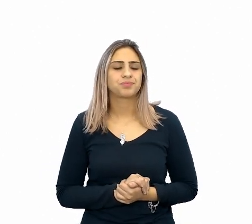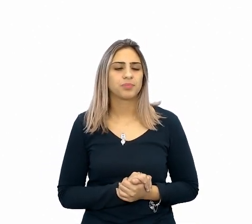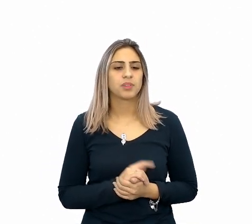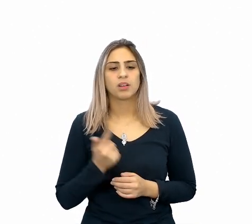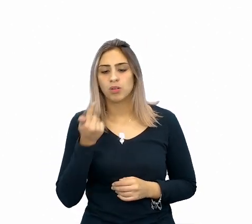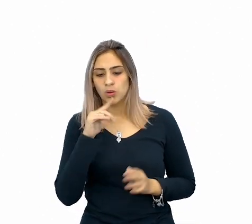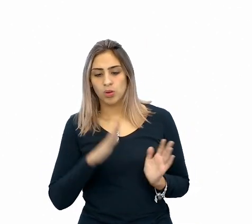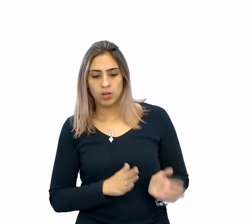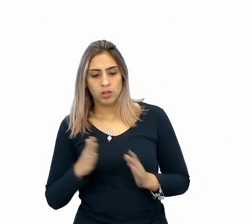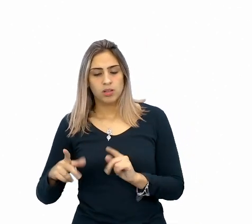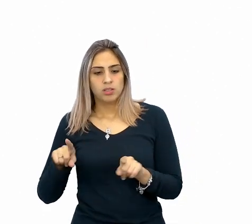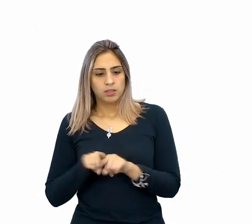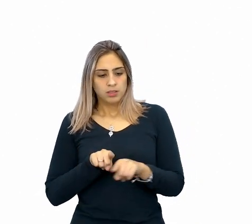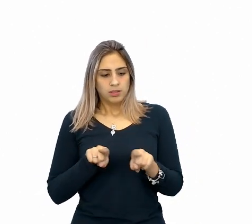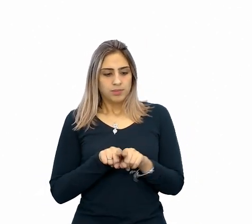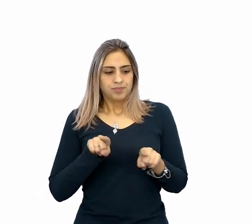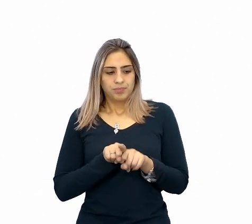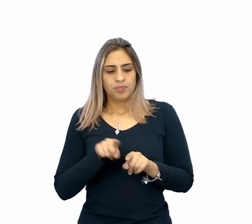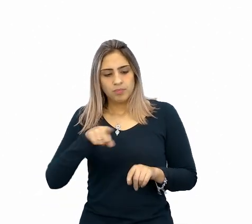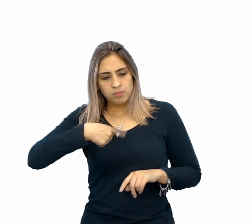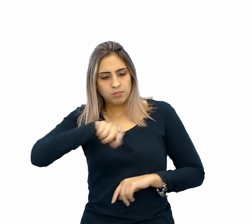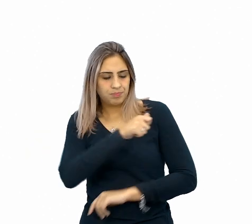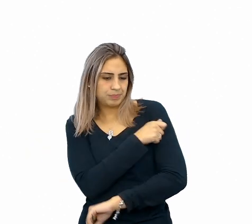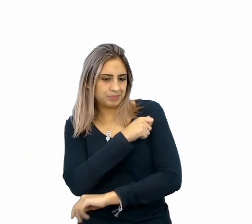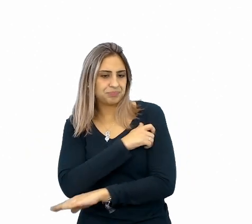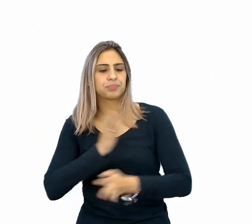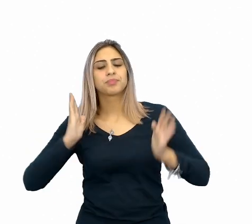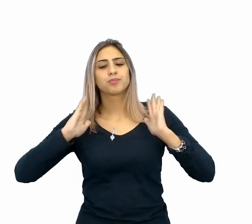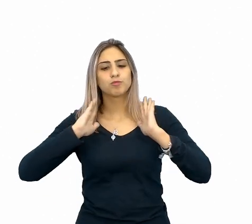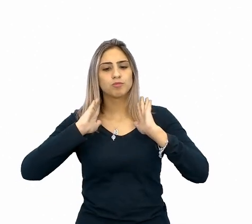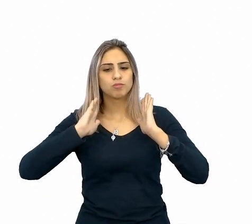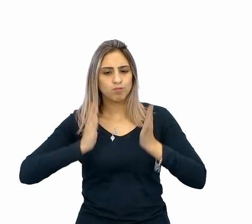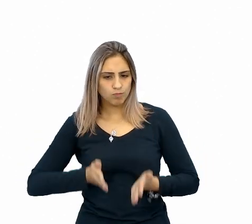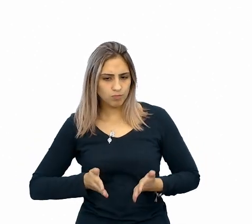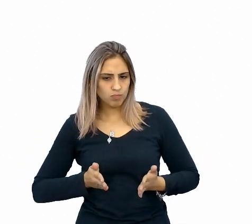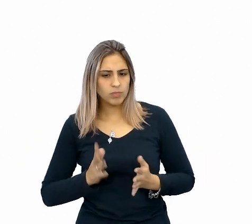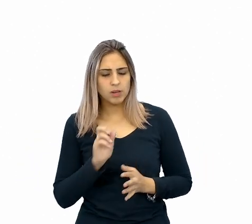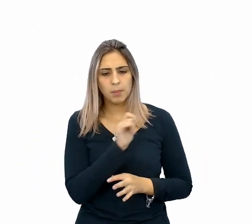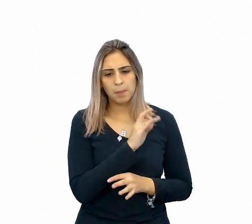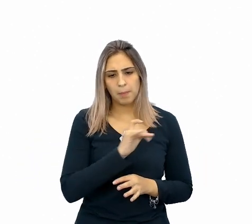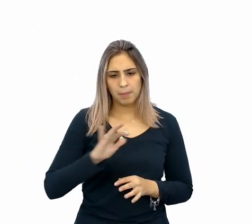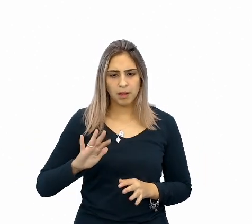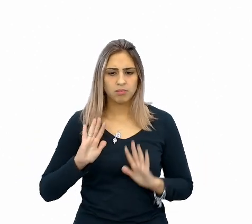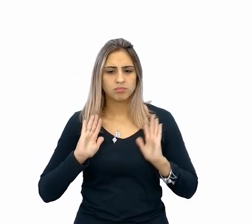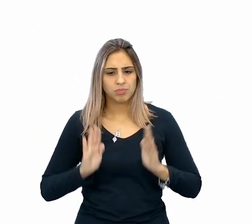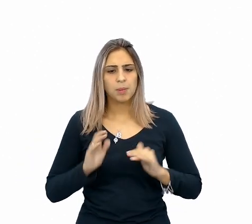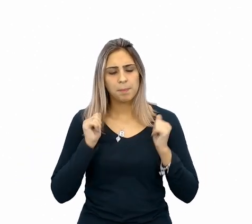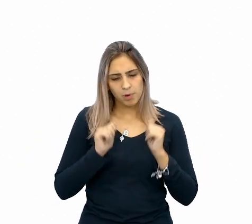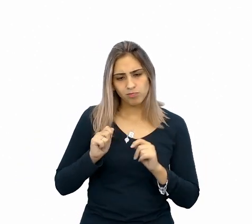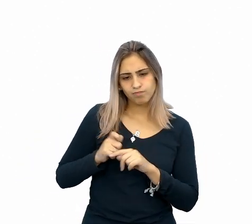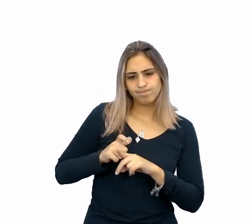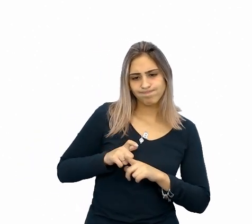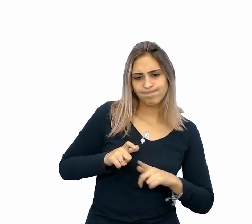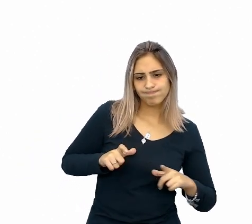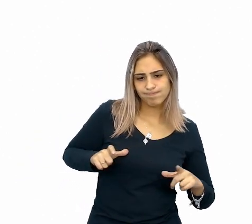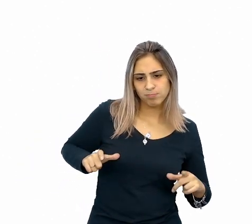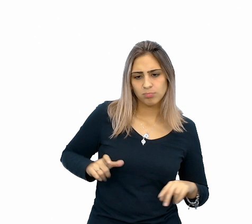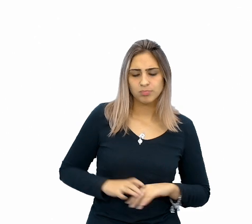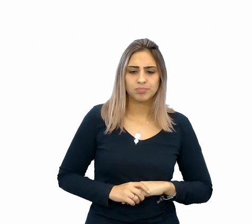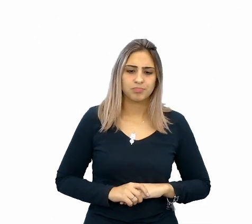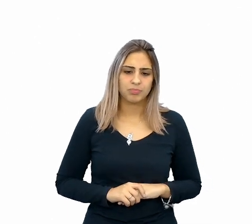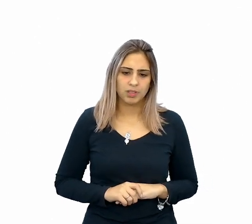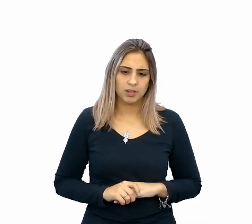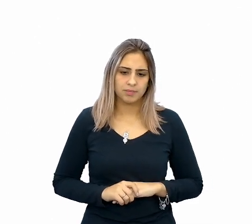por outro lado, também, aqueles estudantes já alfabéticos podem ampliar os